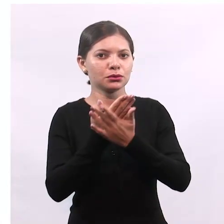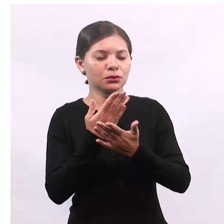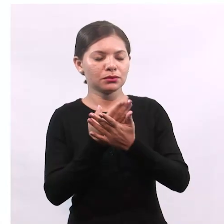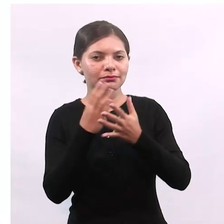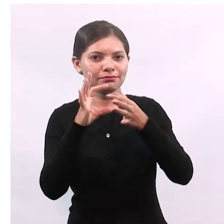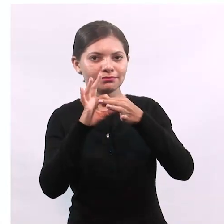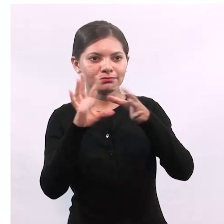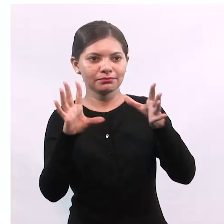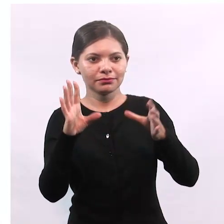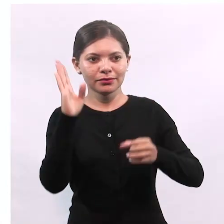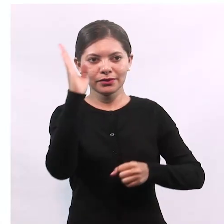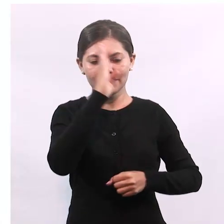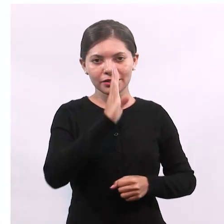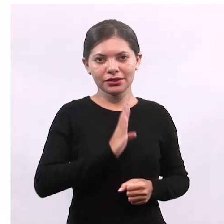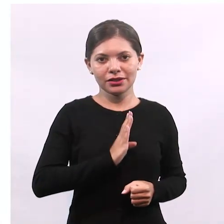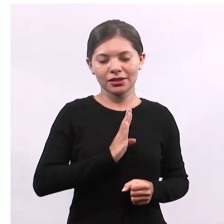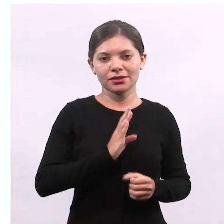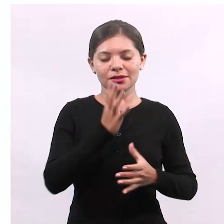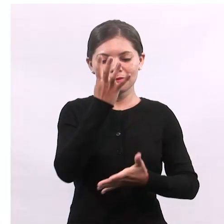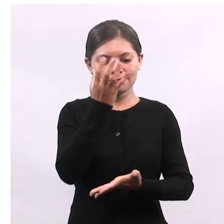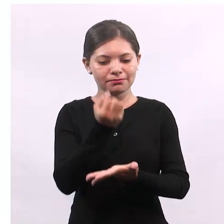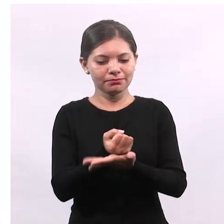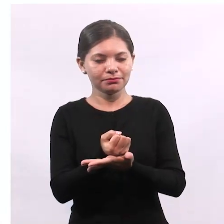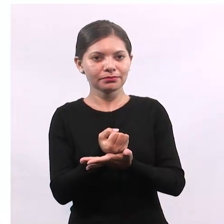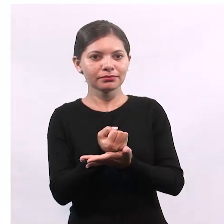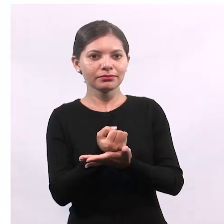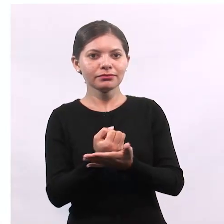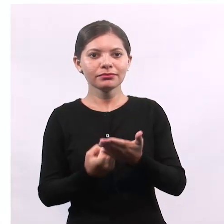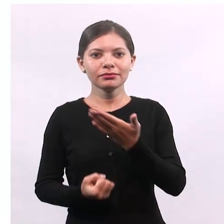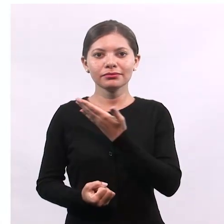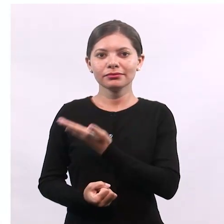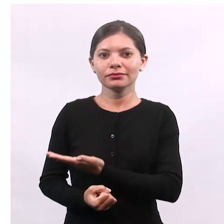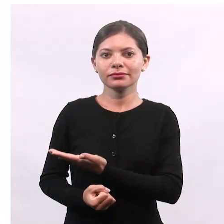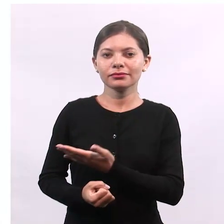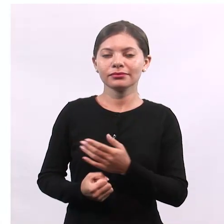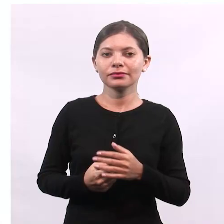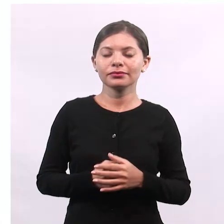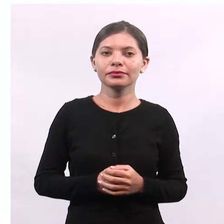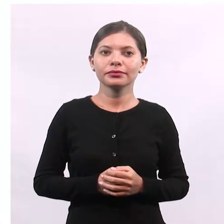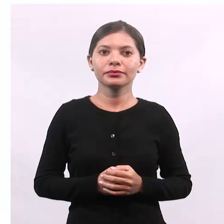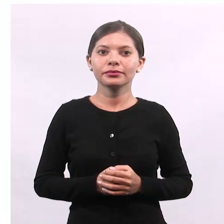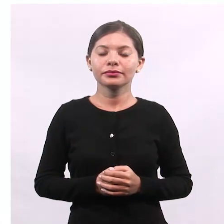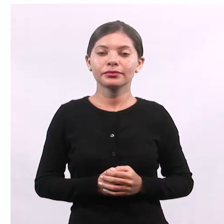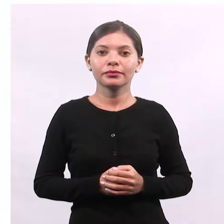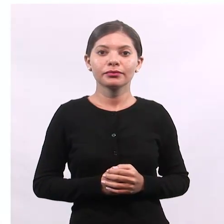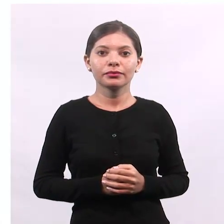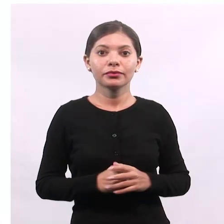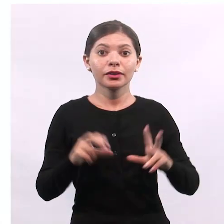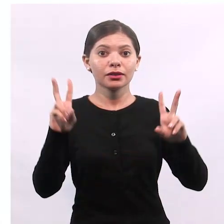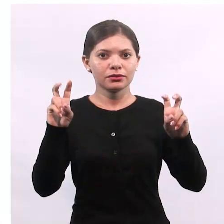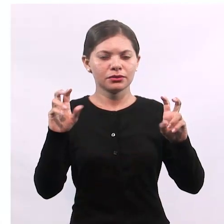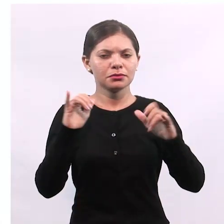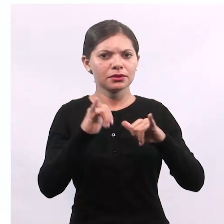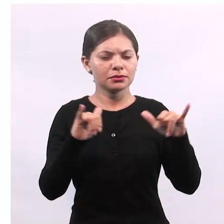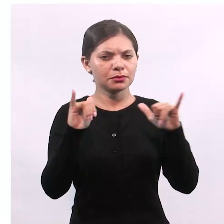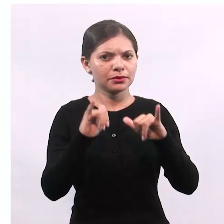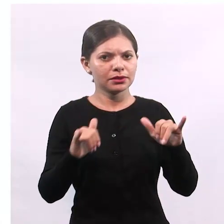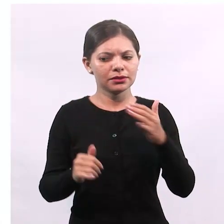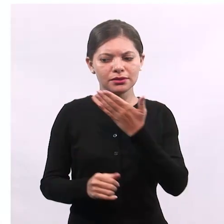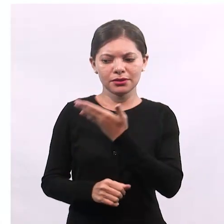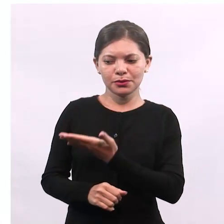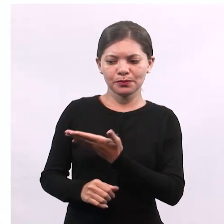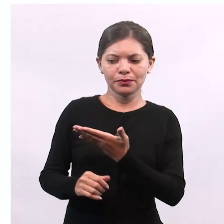gratuitamente para download nesse link sobre esses essa publicação a gente vai fazer algumas